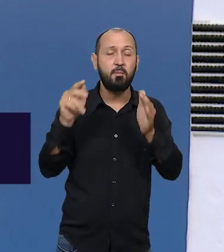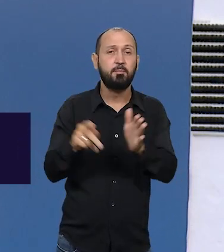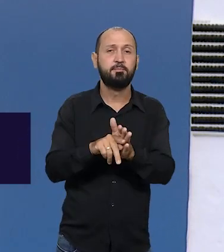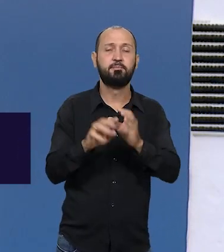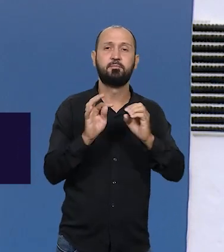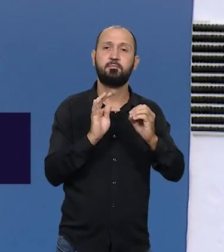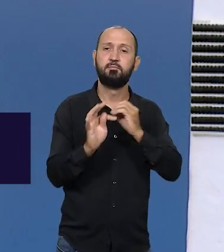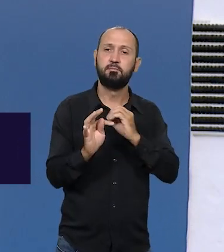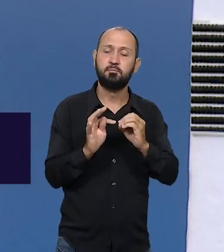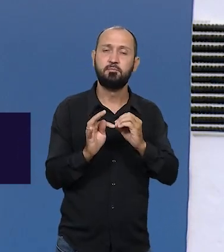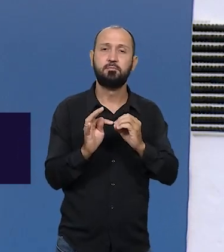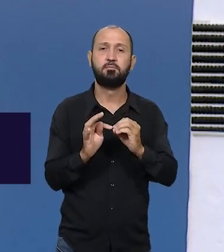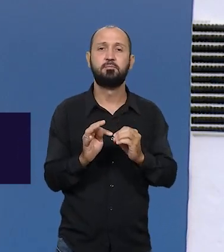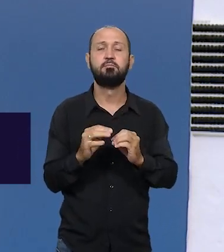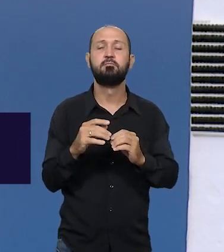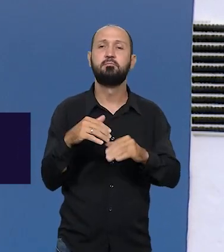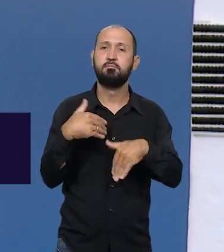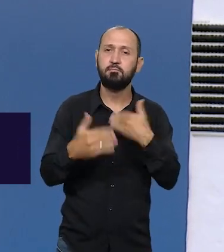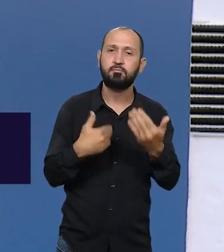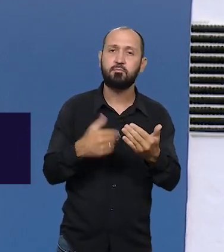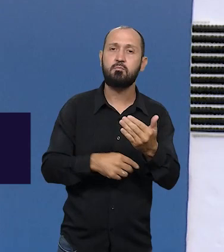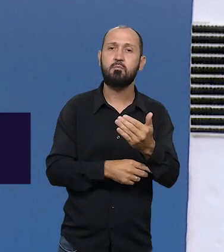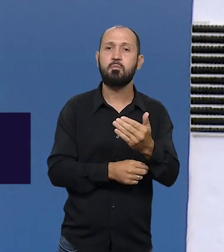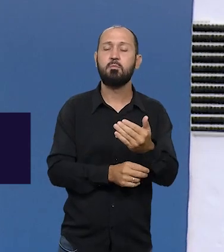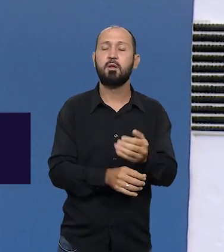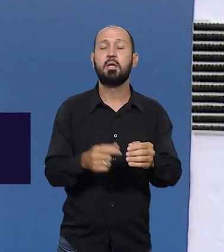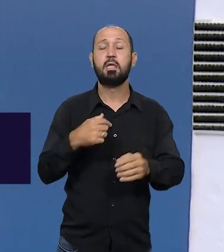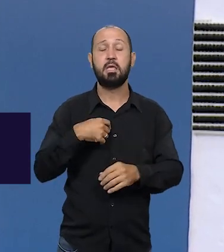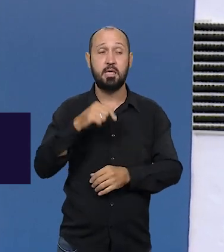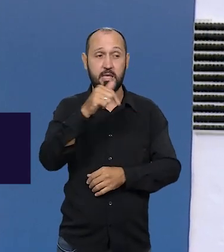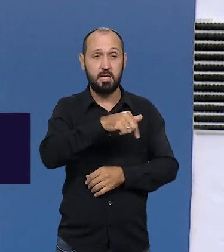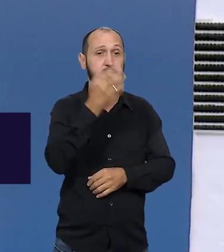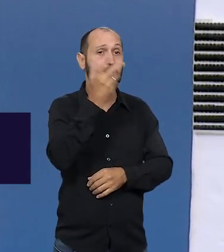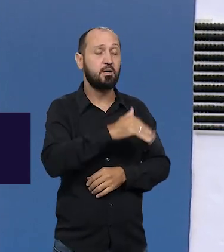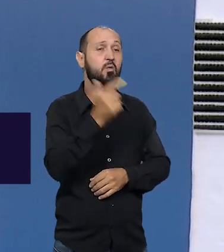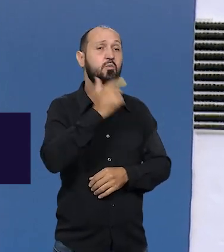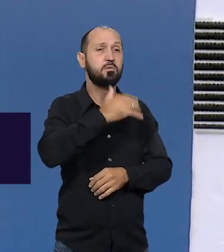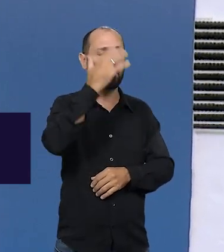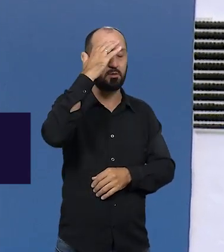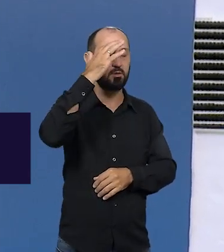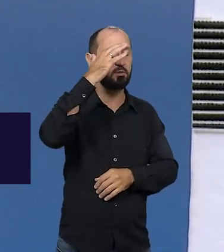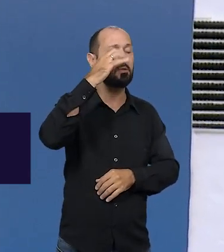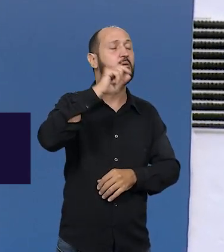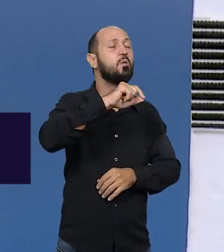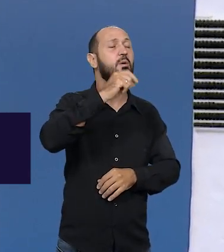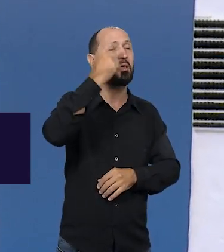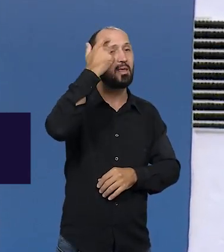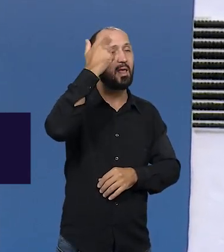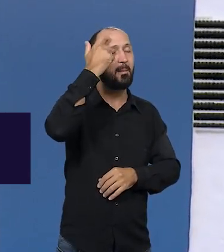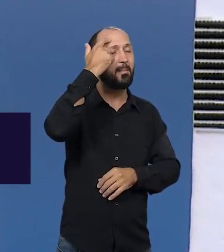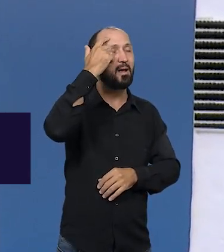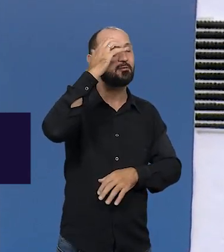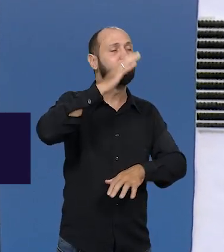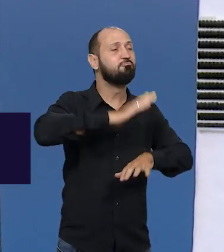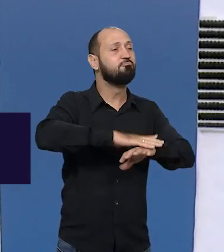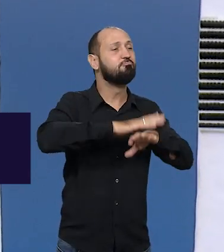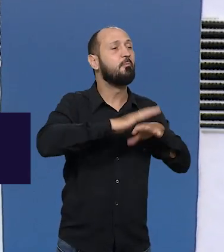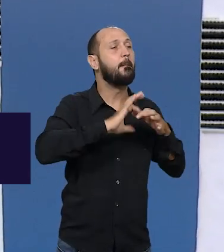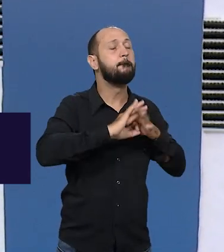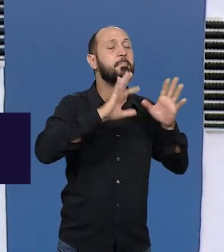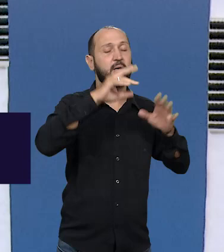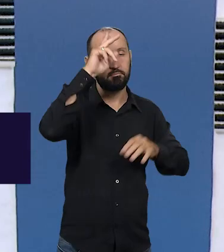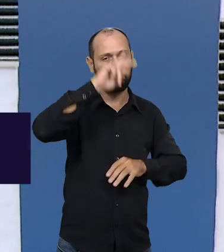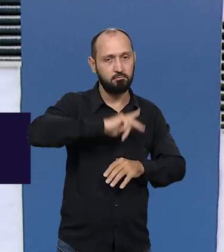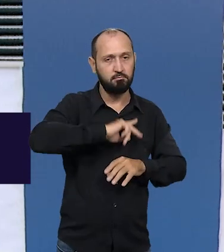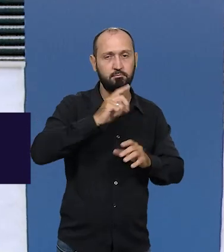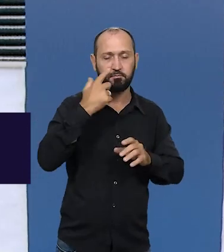principal da terapia ocupacional é o desenvolvimento e a independência dessa criança através da função. Né? Então, o que nós